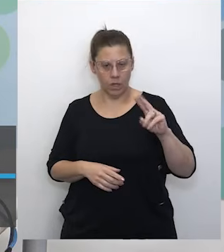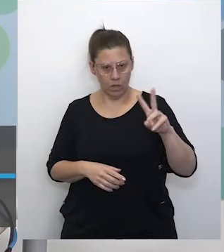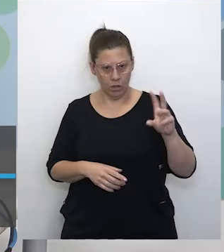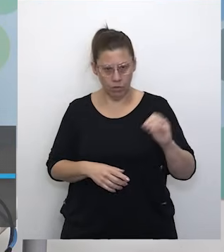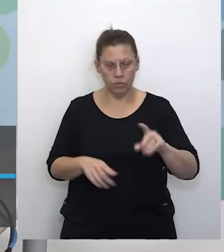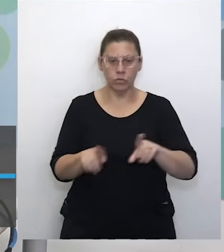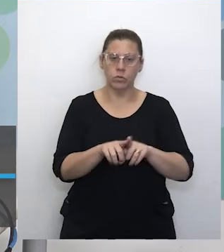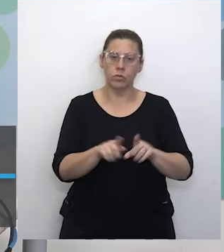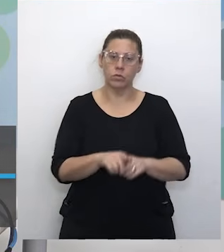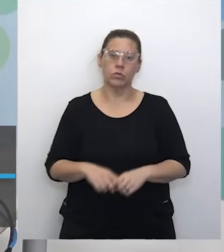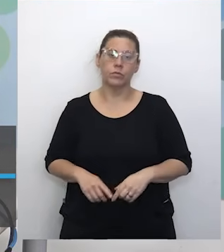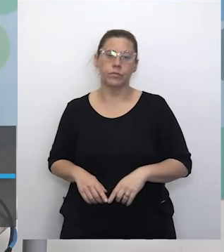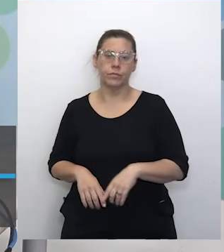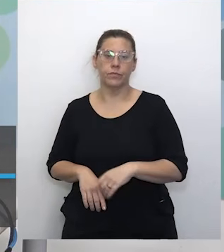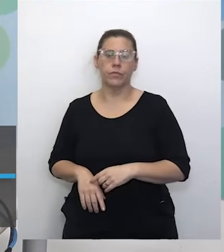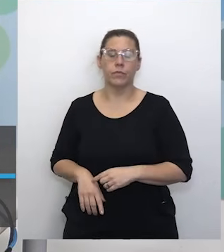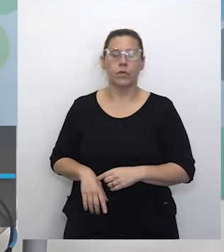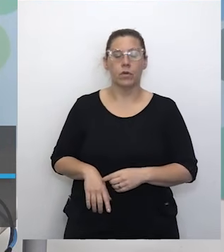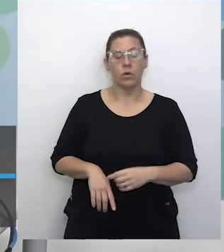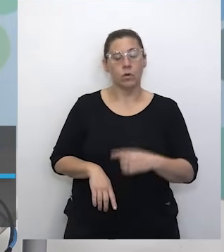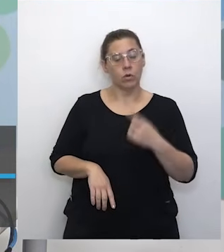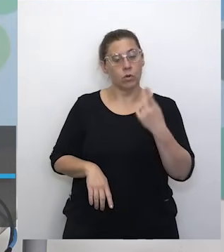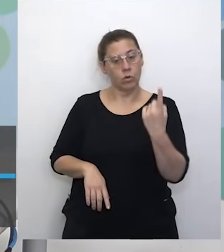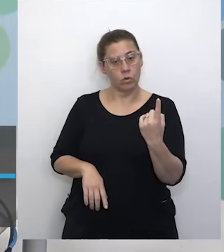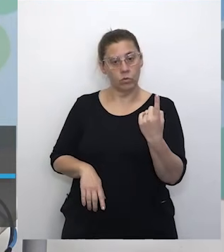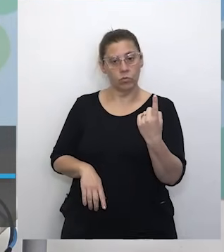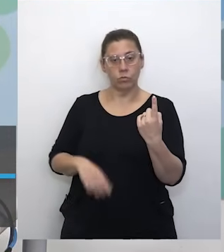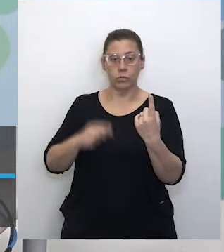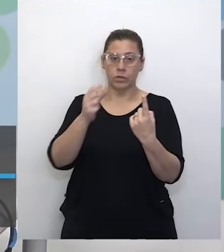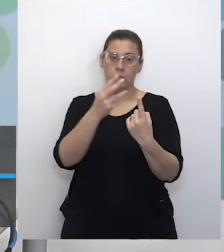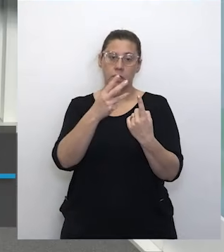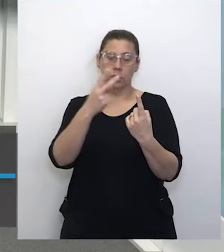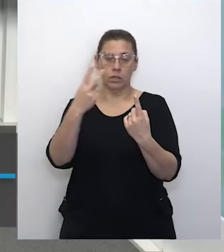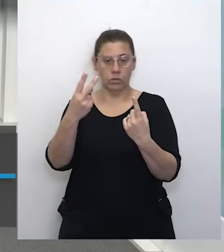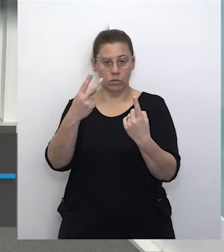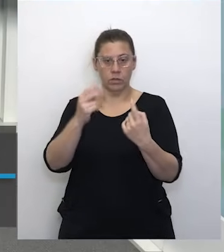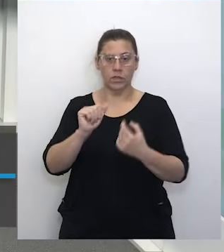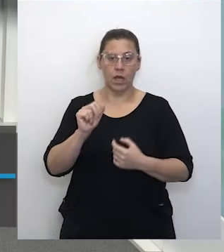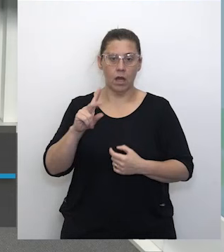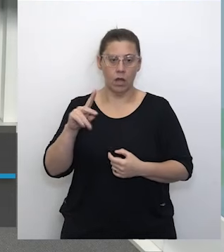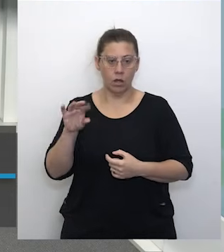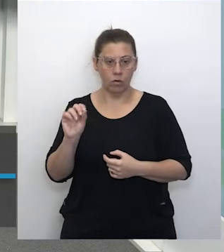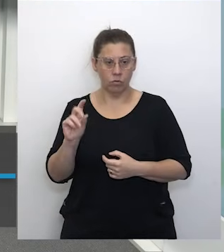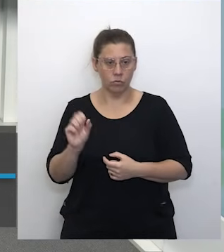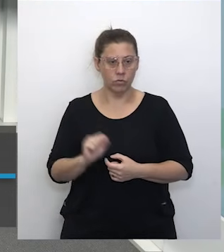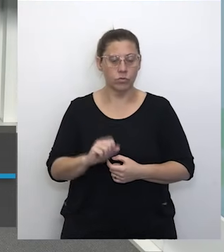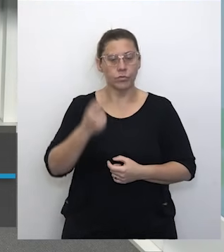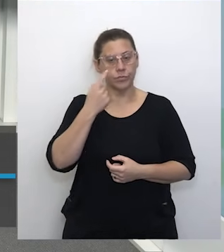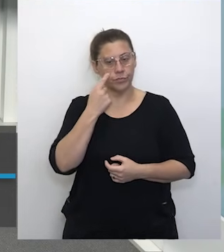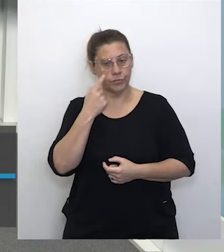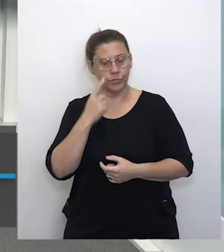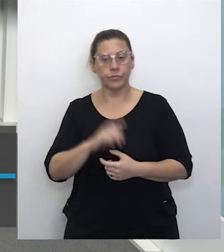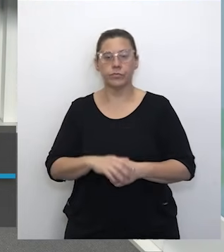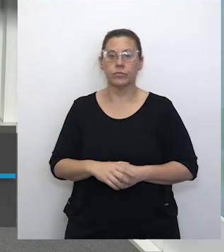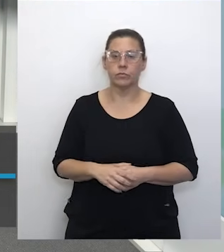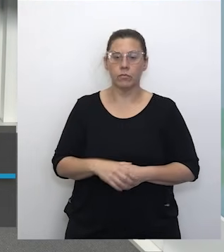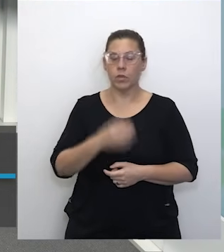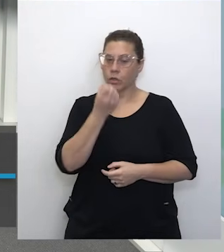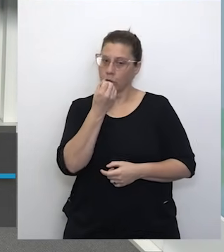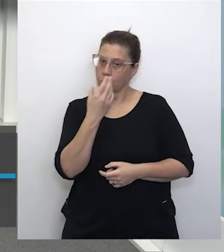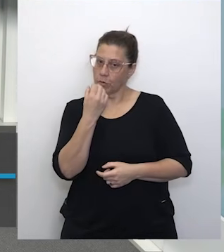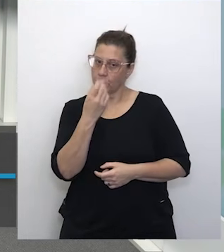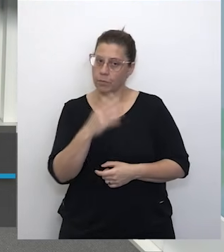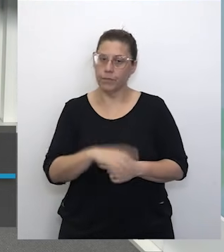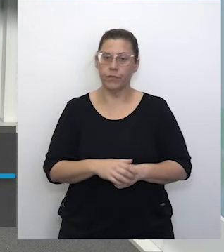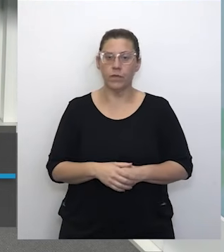dele, 1/32. Legal essa variação de resposta também, né, Vivi? Tava sentindo falta um pouquinho delas, né? Que bom, né? Bom,